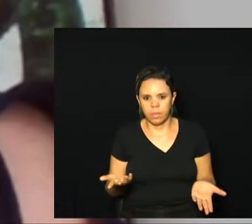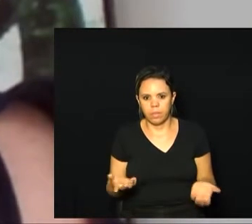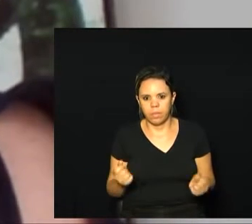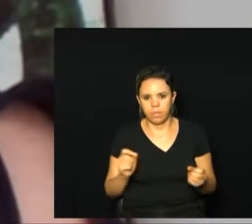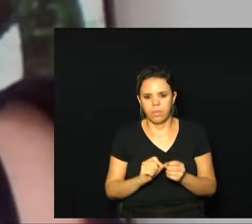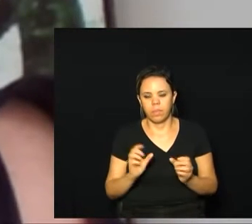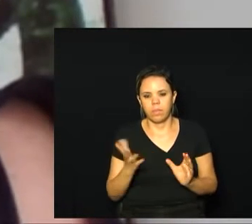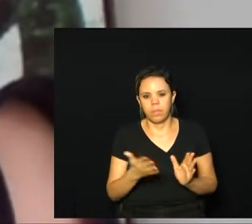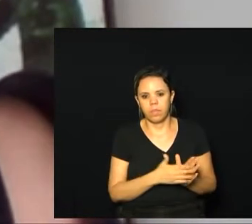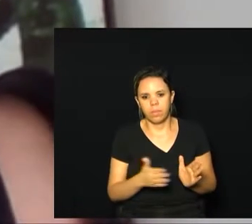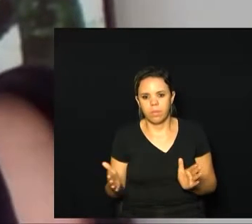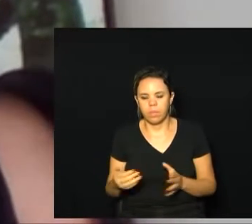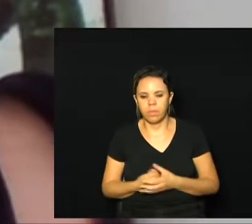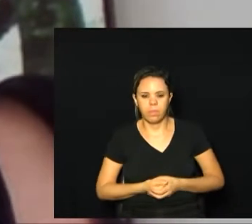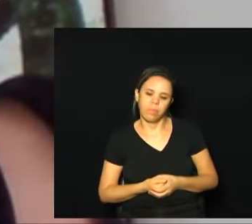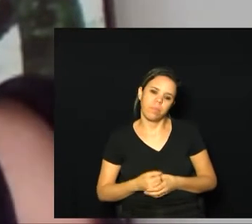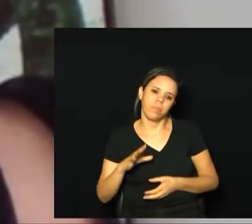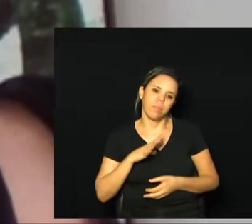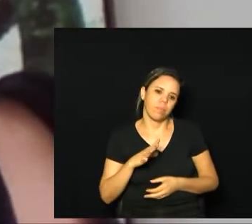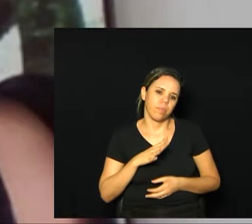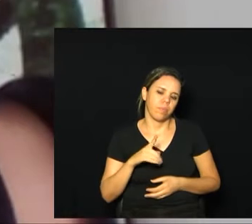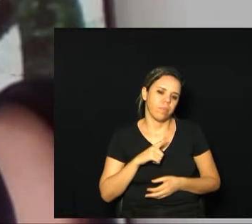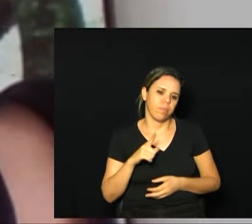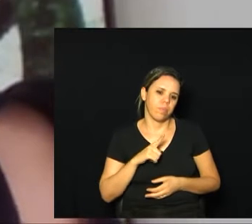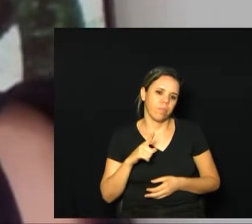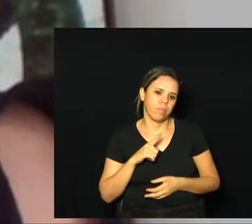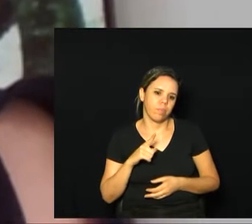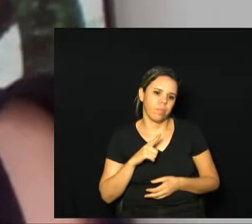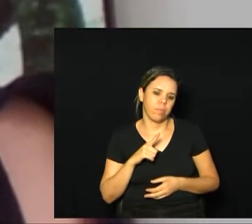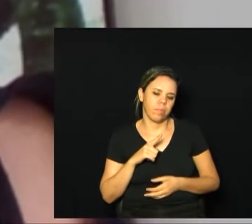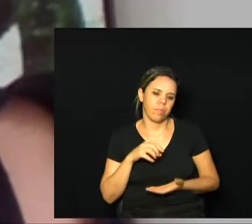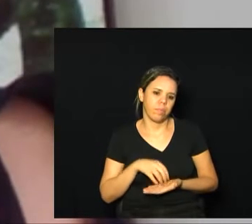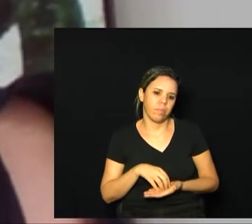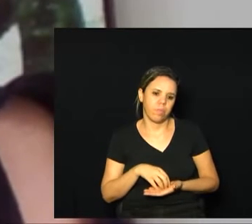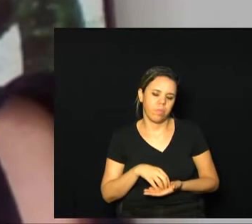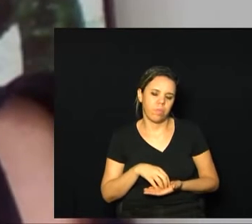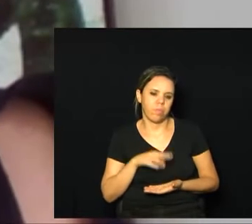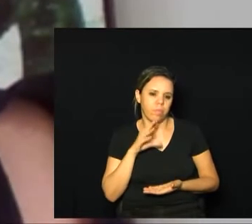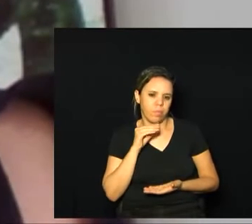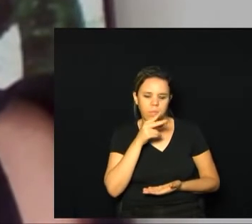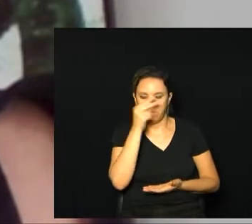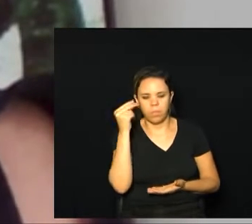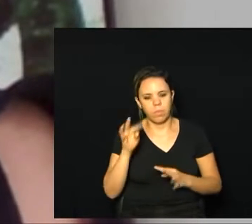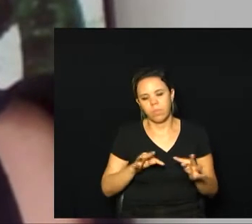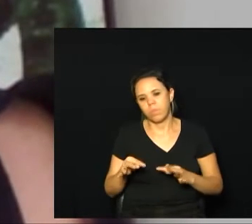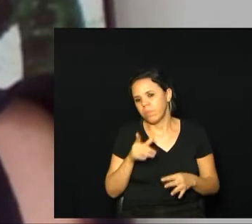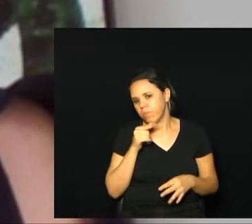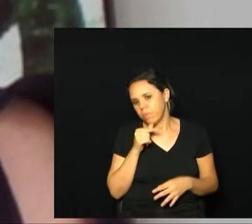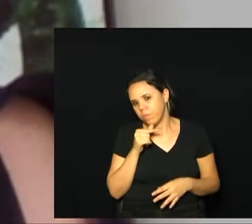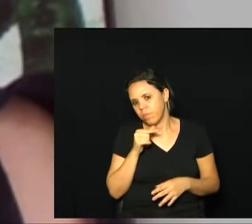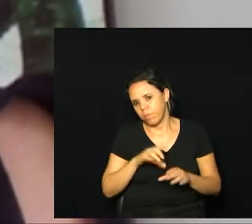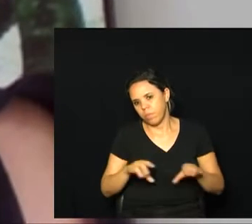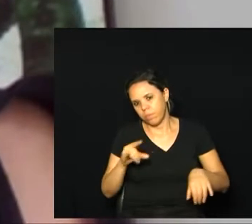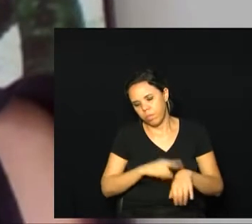deve acontecer, né? Cidades onde eu tenho as concessionárias públicas fazendo tratamento de água, fonte de